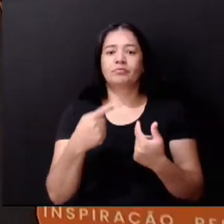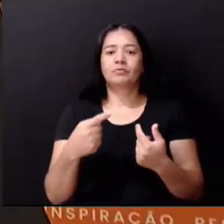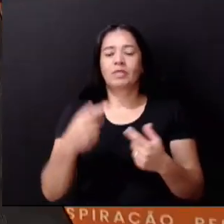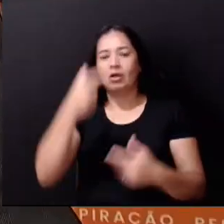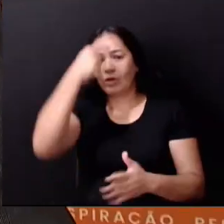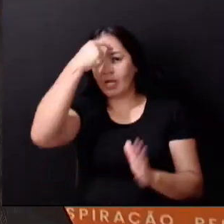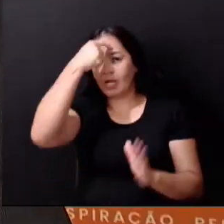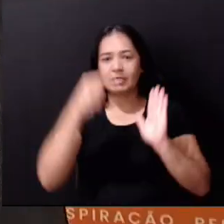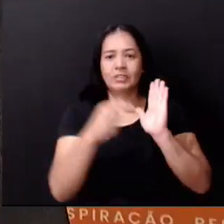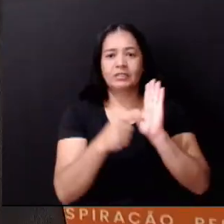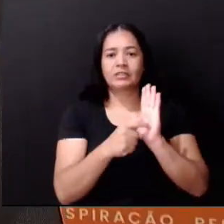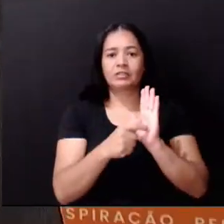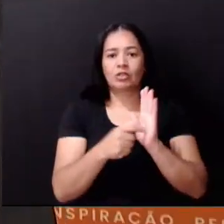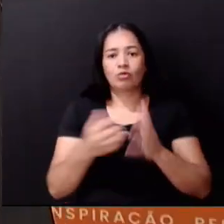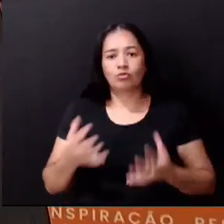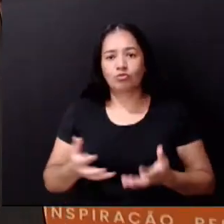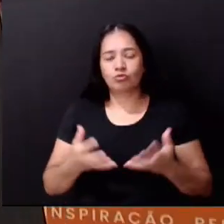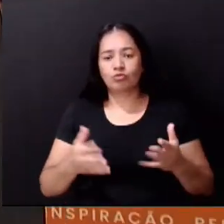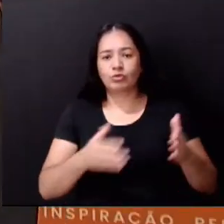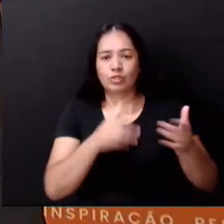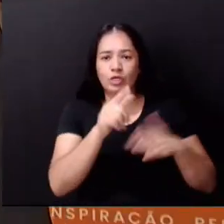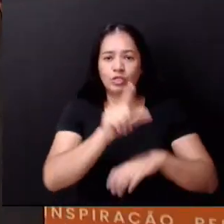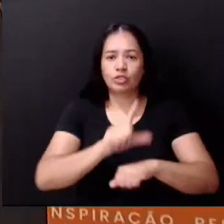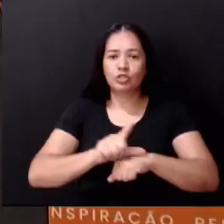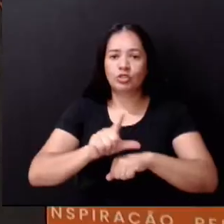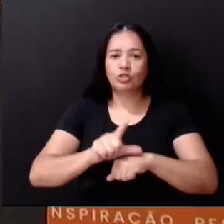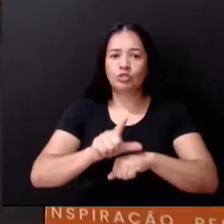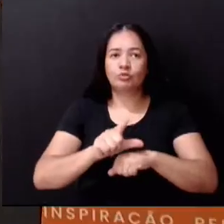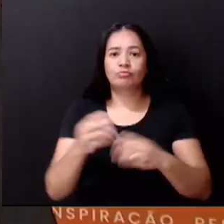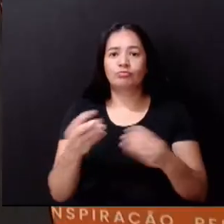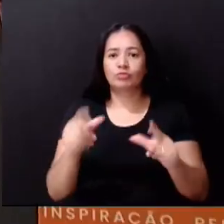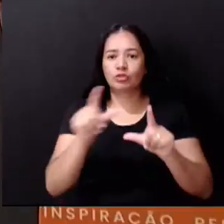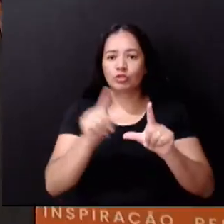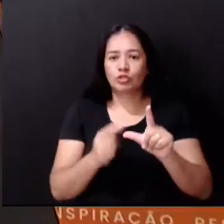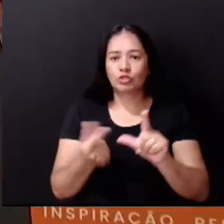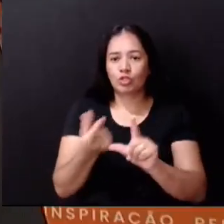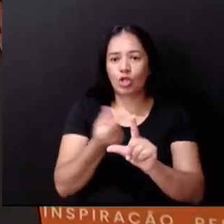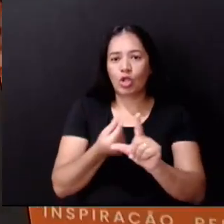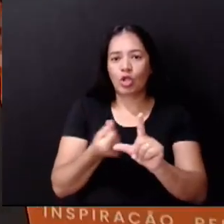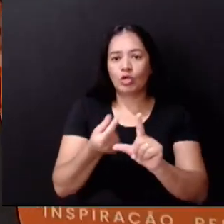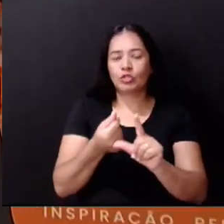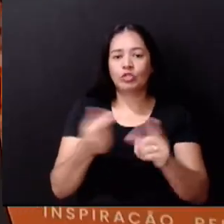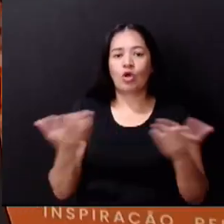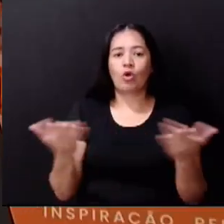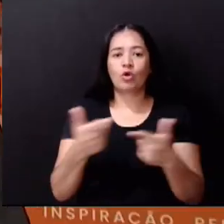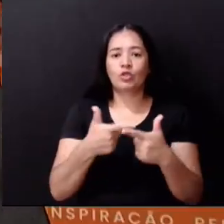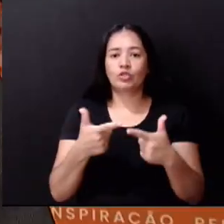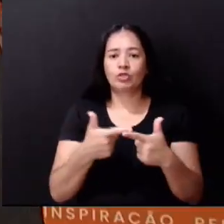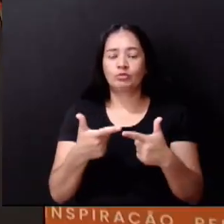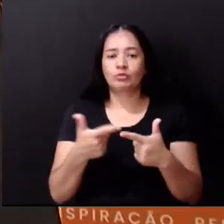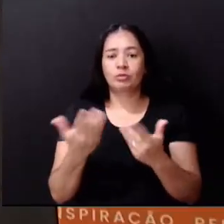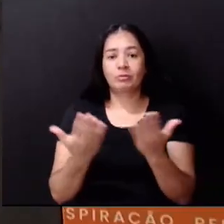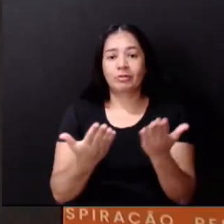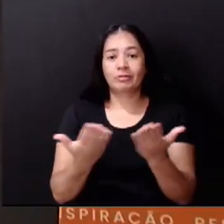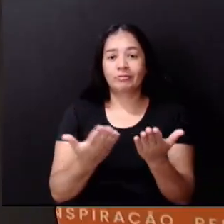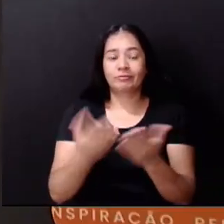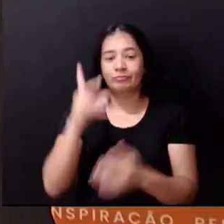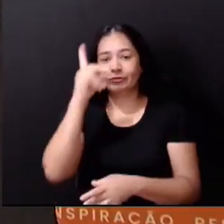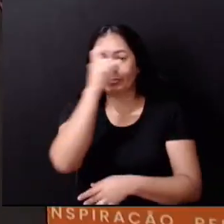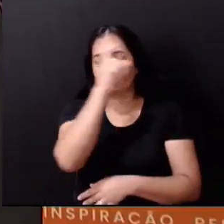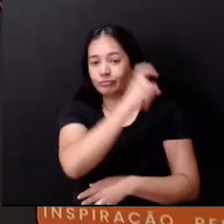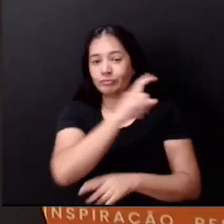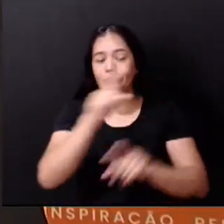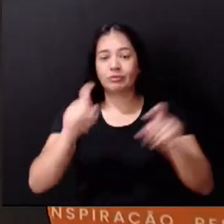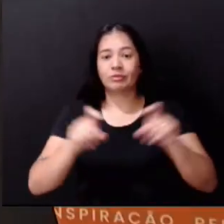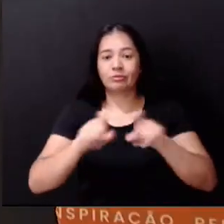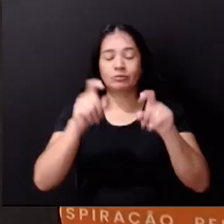de cadeias logísticas, para problemas que hoje não são facilmente tratados pela computação clássica. A